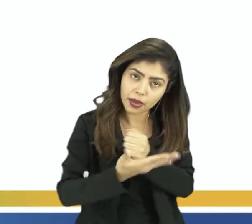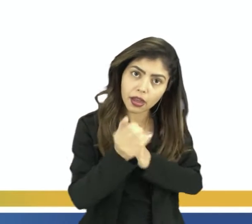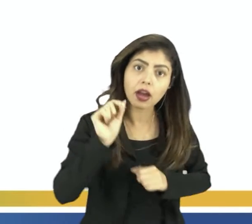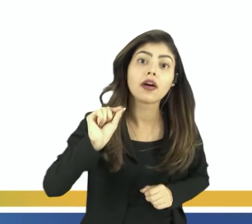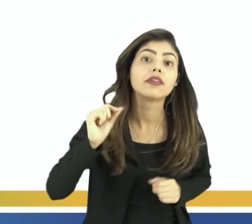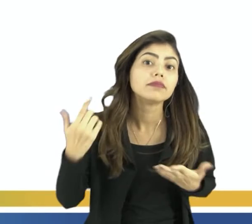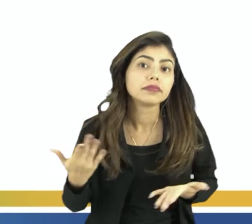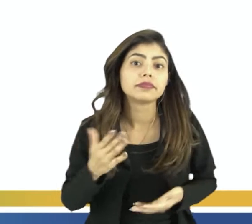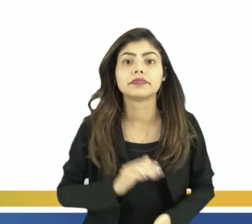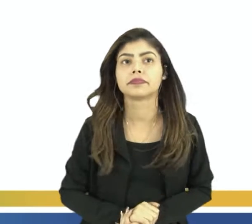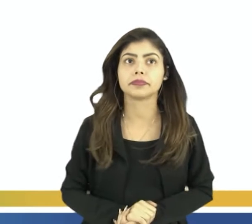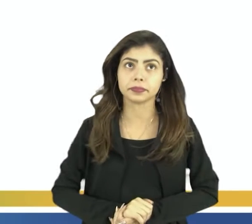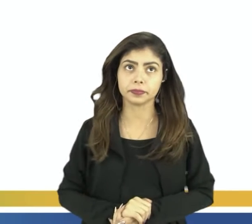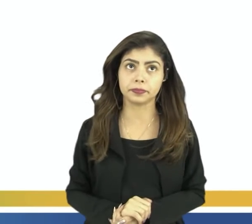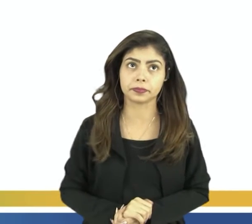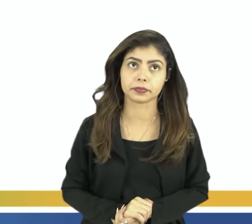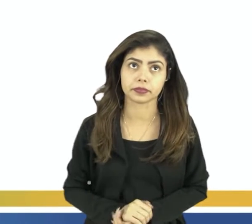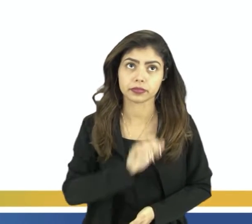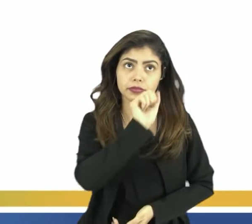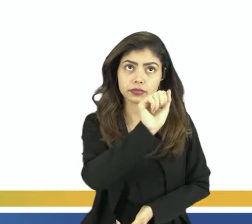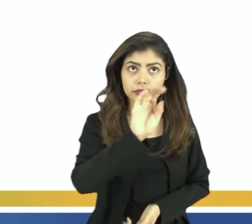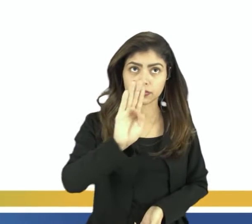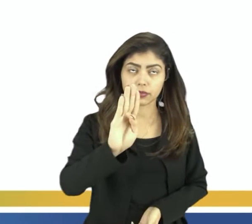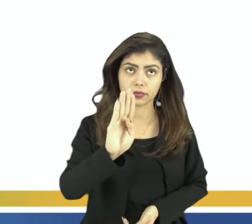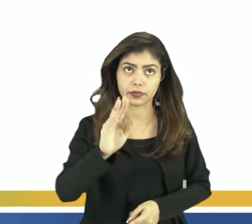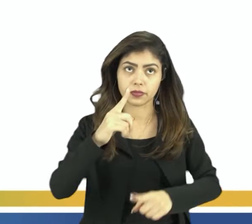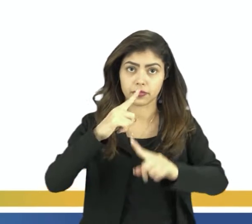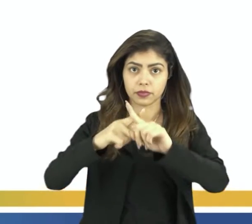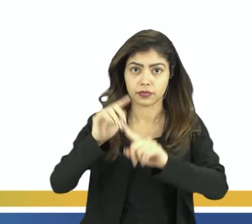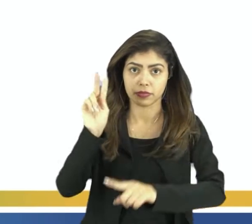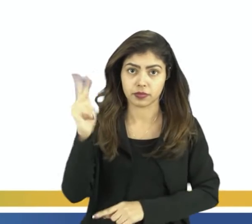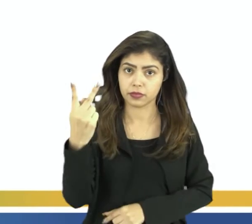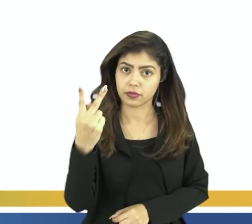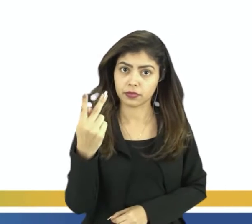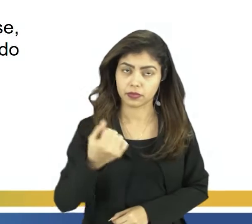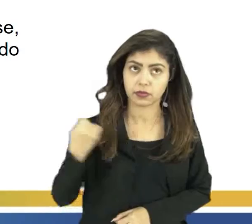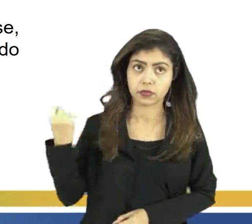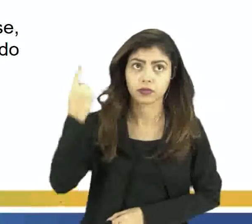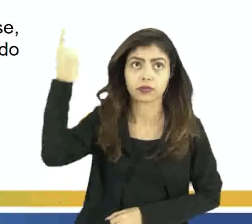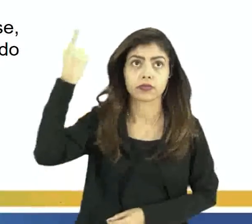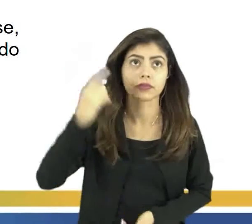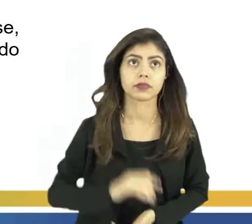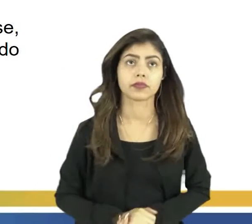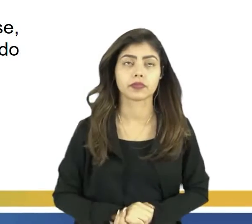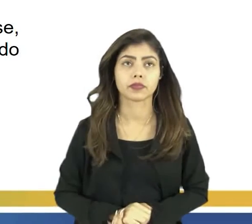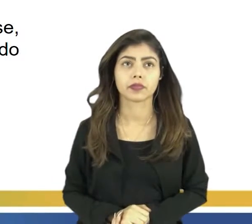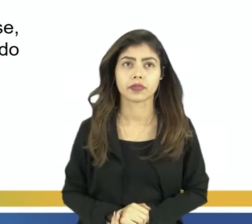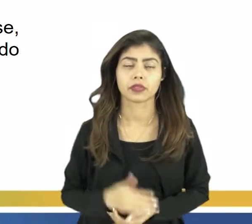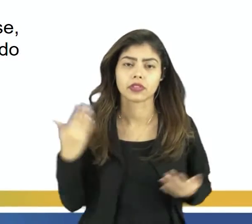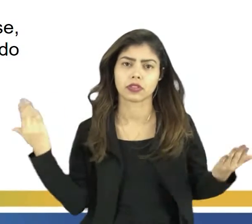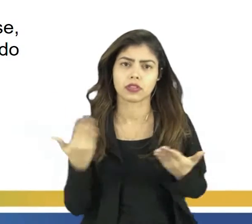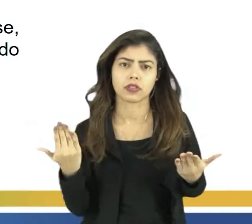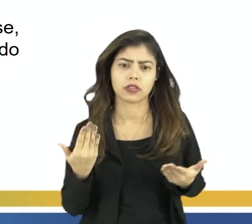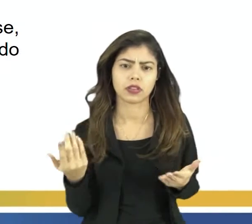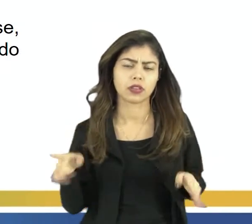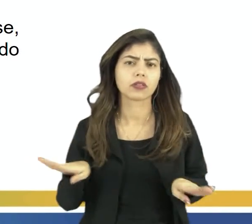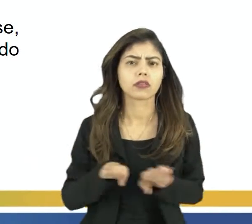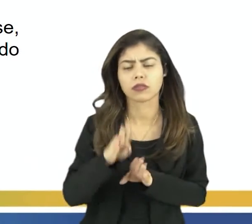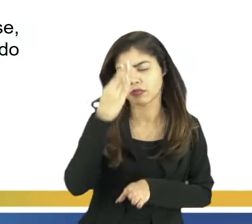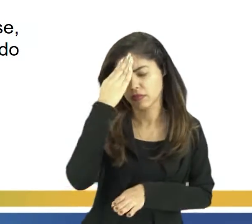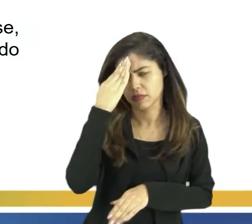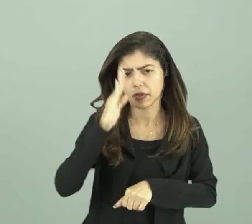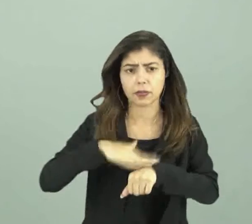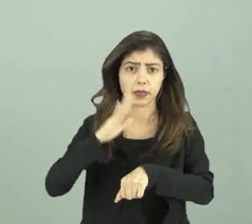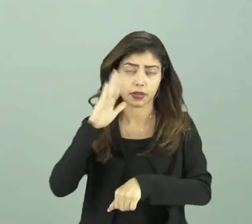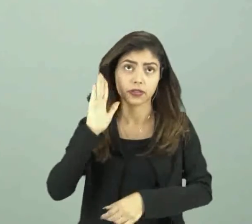igual quem? Vamos chamar de denominar de AB. E o H nós chamamos de altura. Agora nós vamos compreender um pouquinho